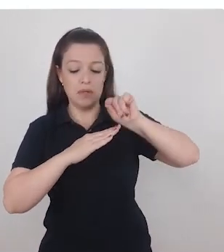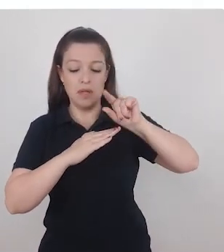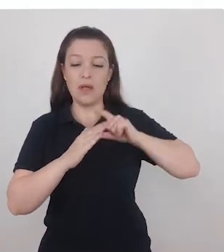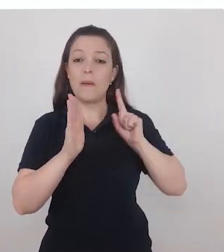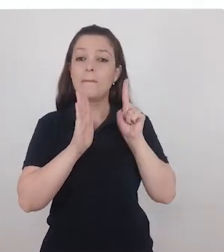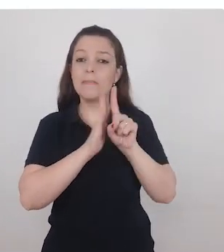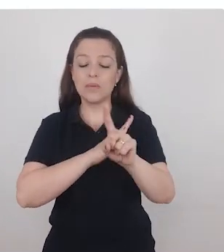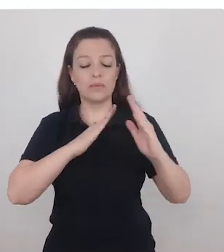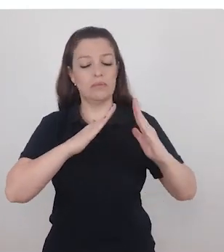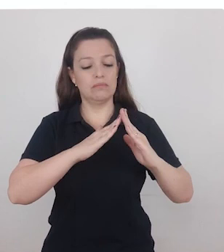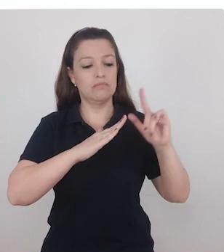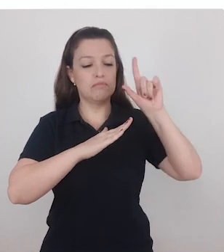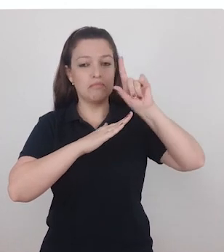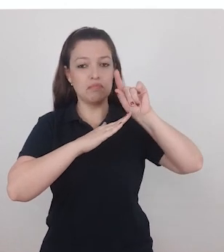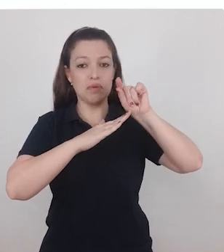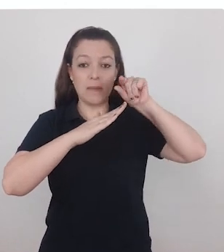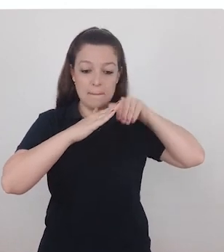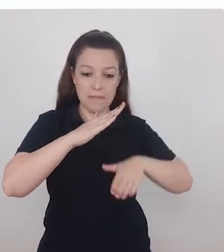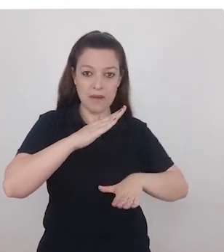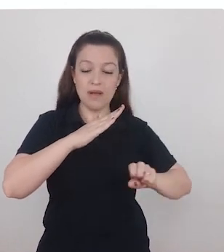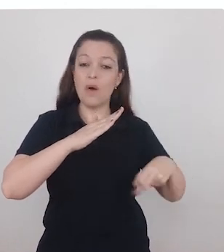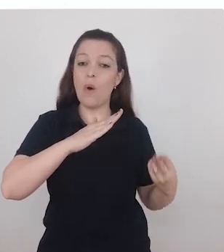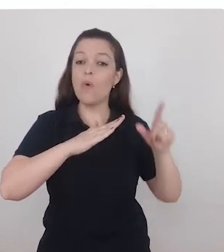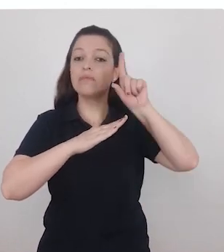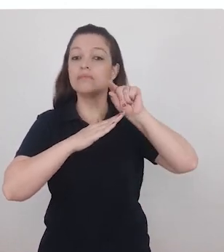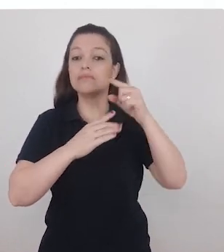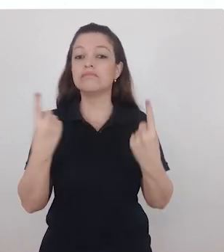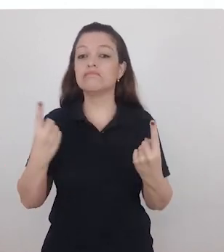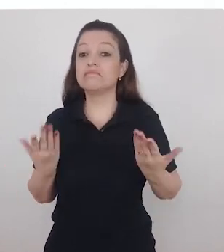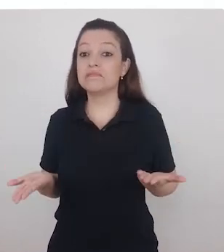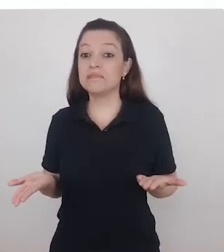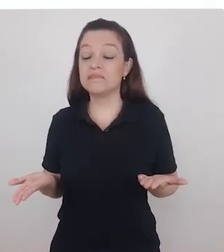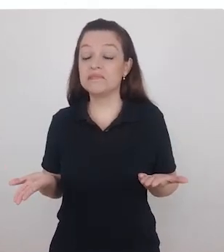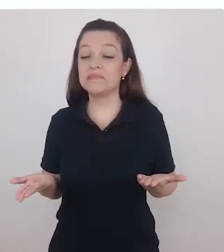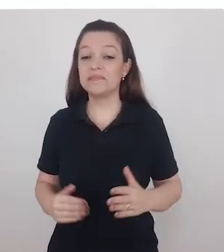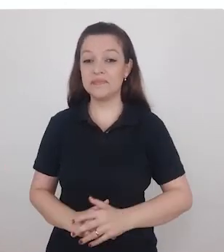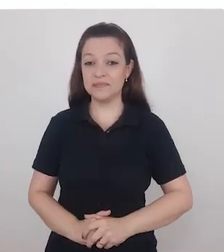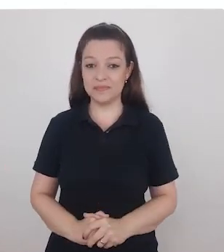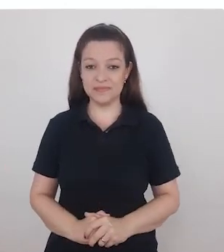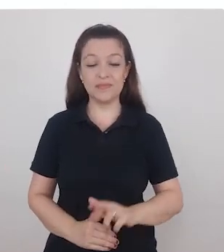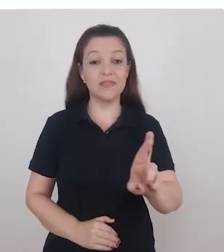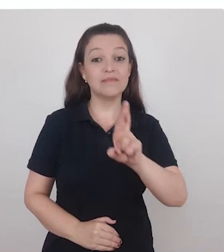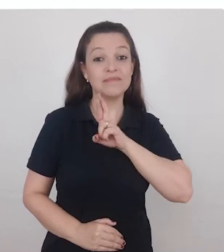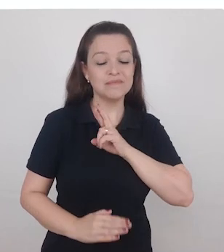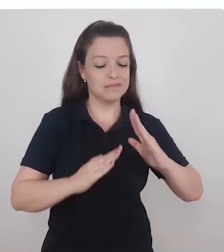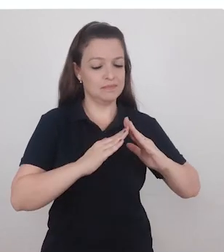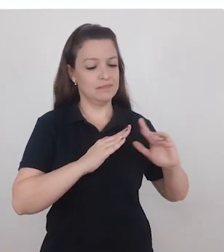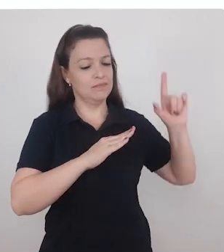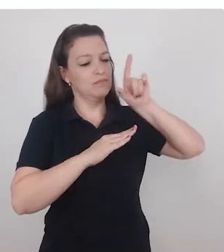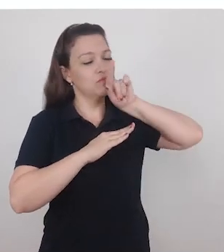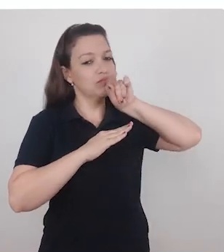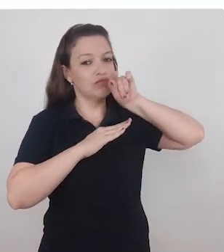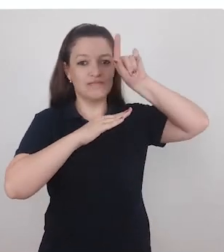está embaixo ou em cima? E aí, qual é a resposta? Em cima!